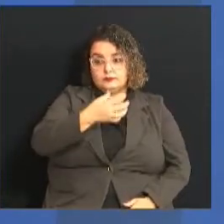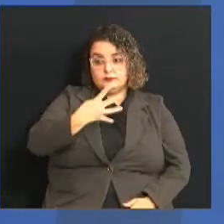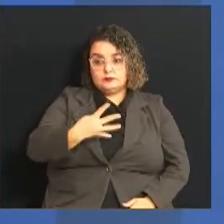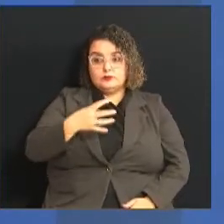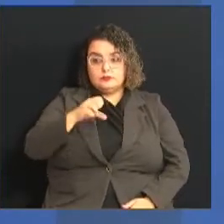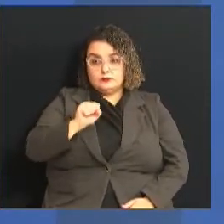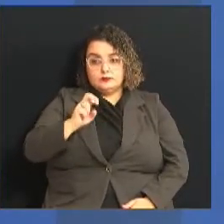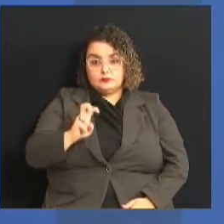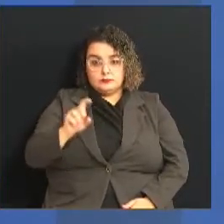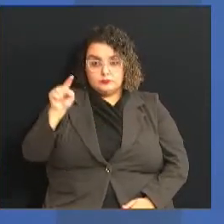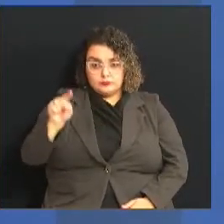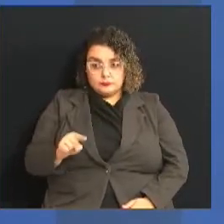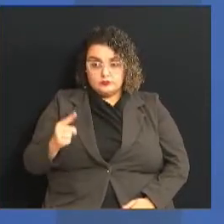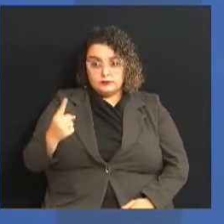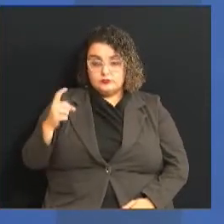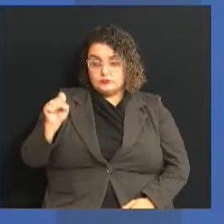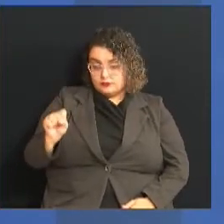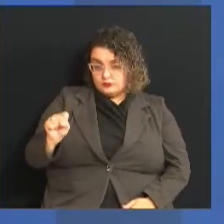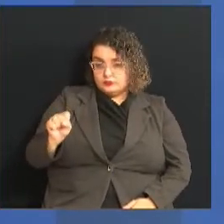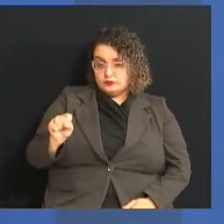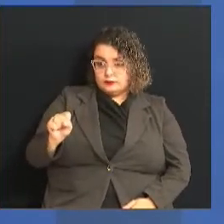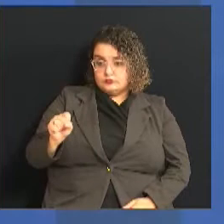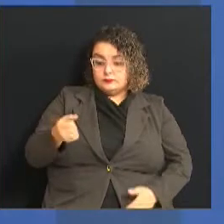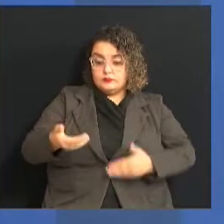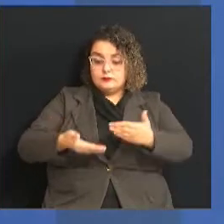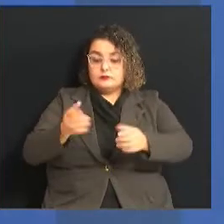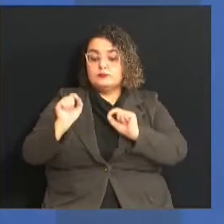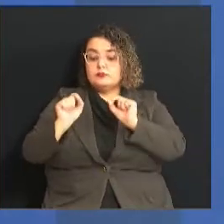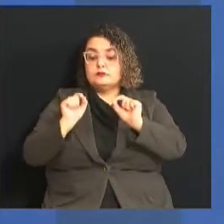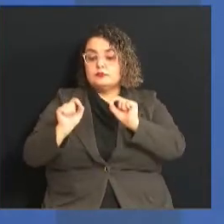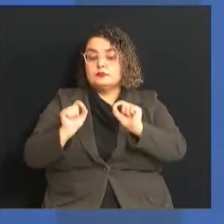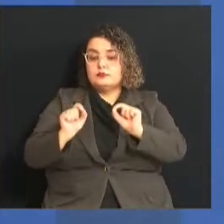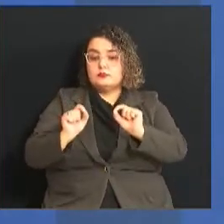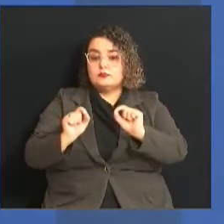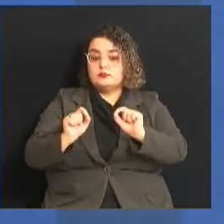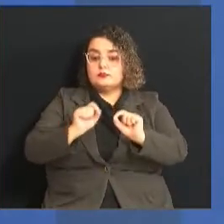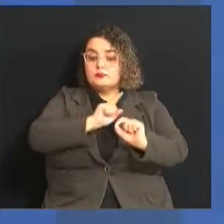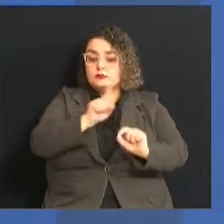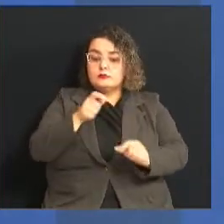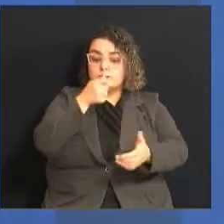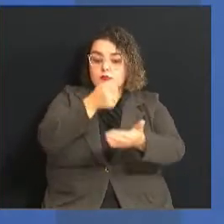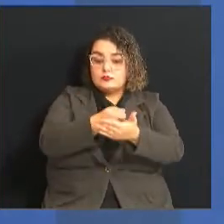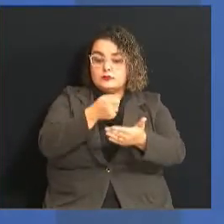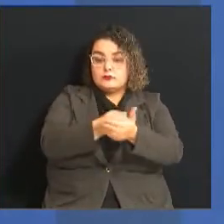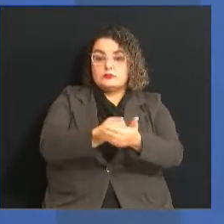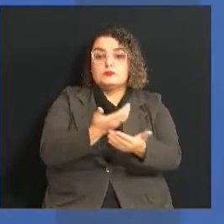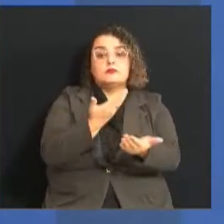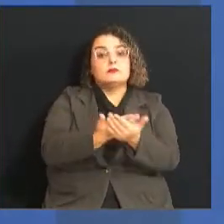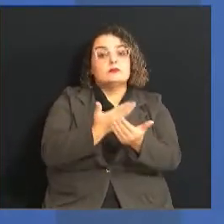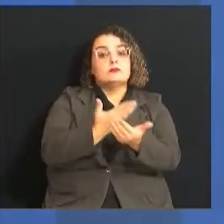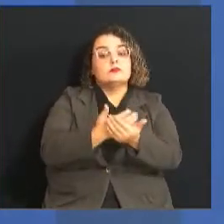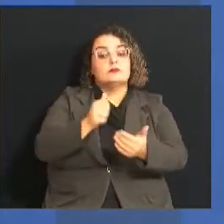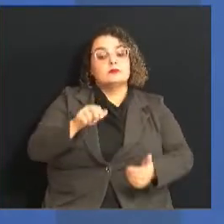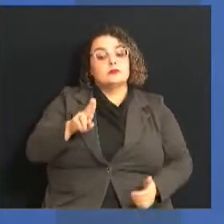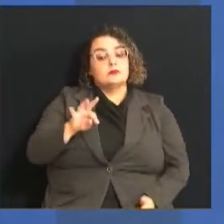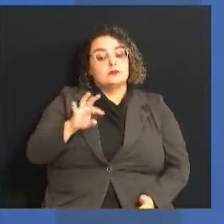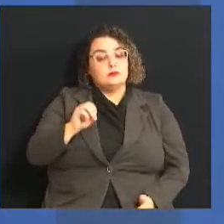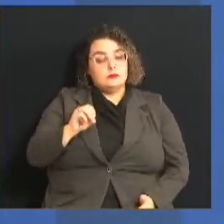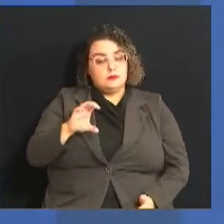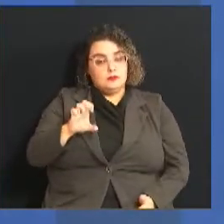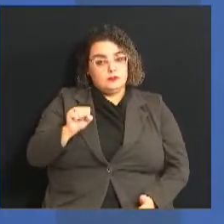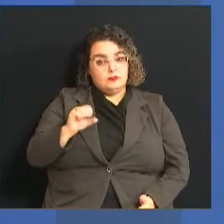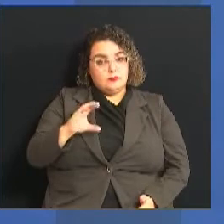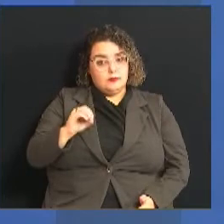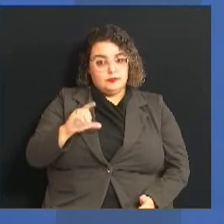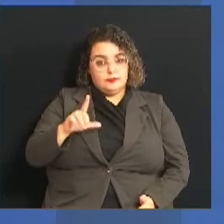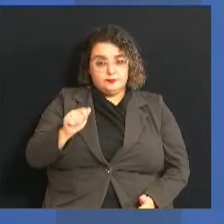6.485 de 2019, que trata da desobrigação da necessidade de aulas em autoescola como